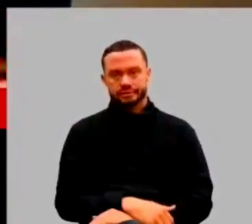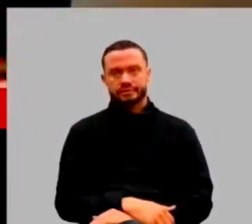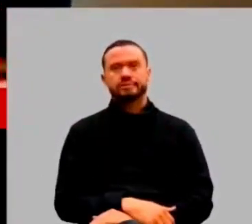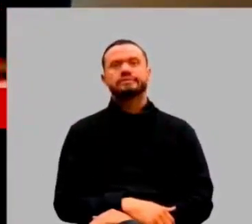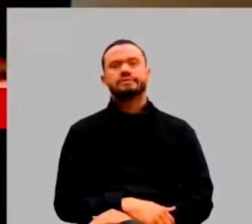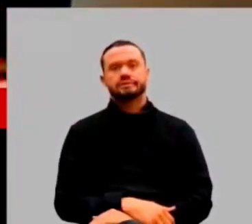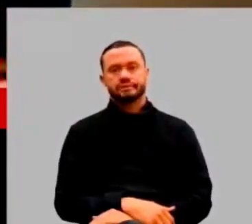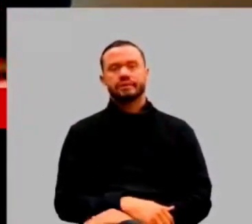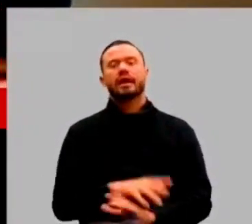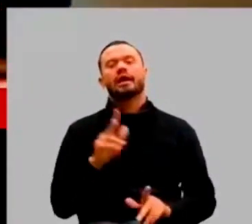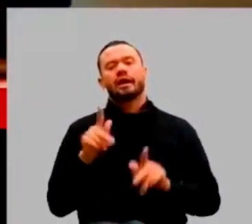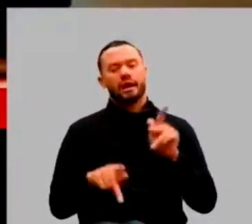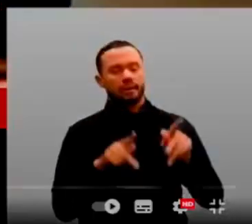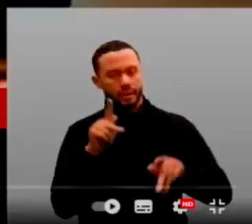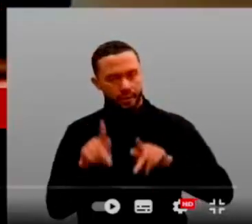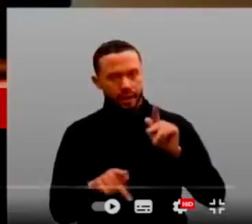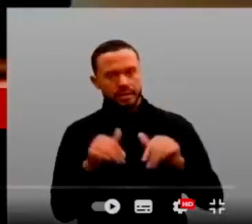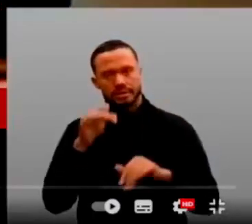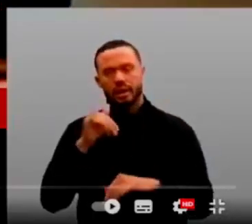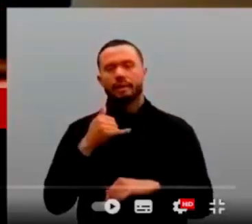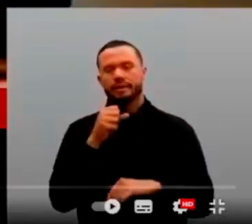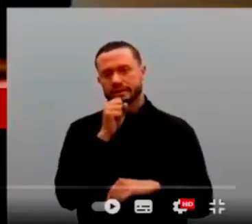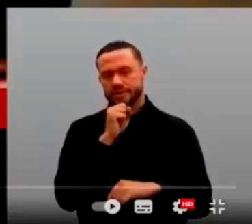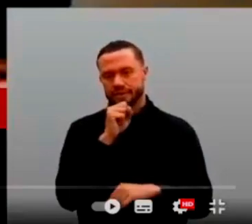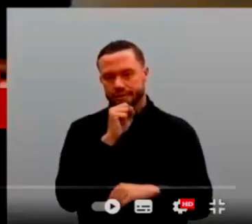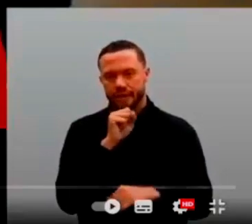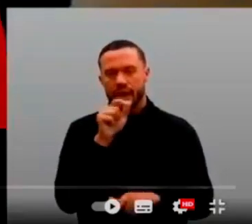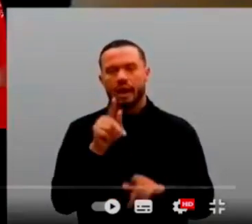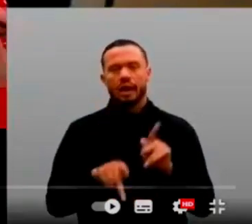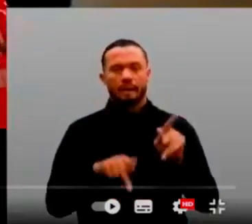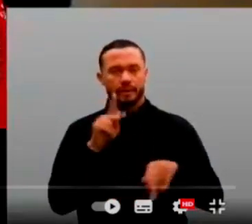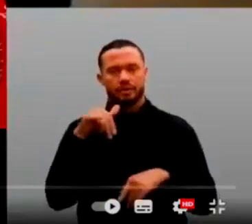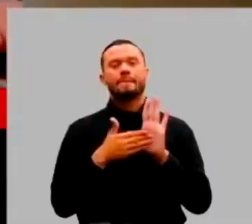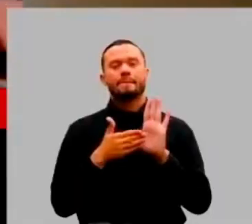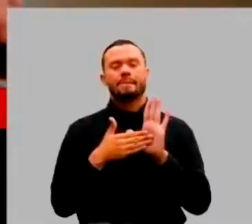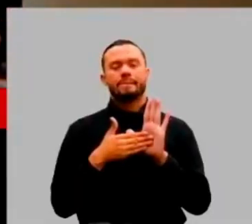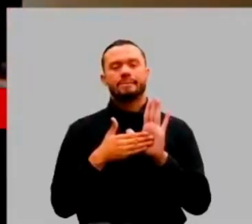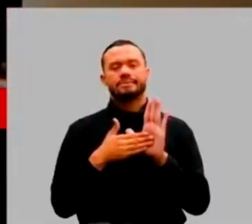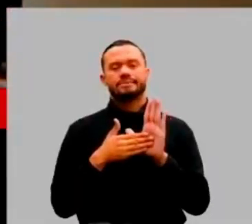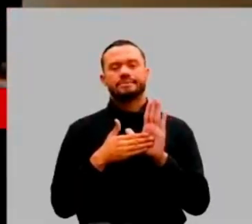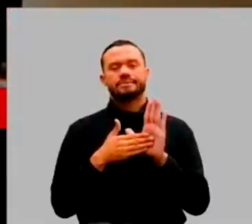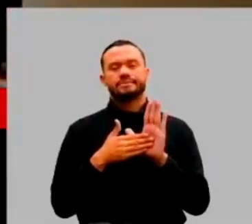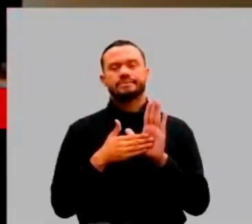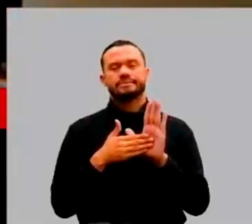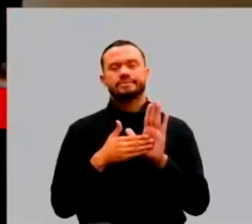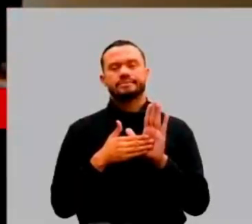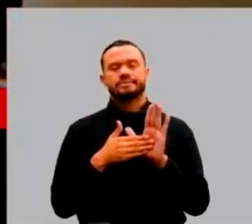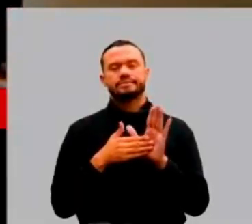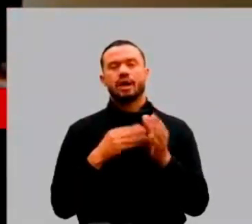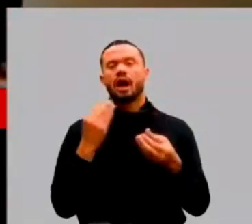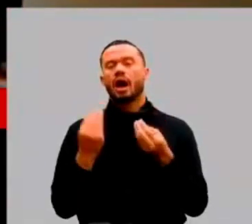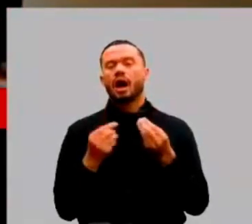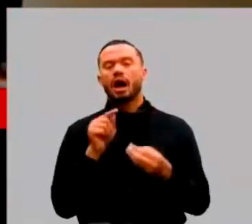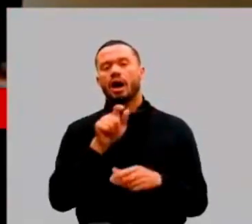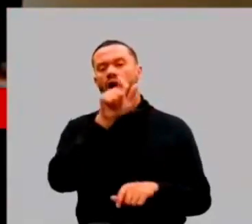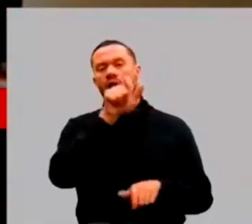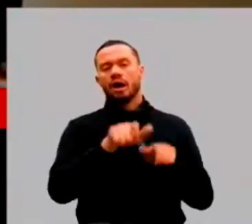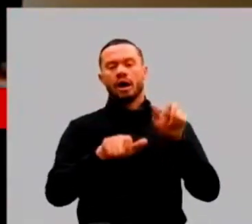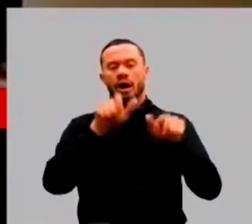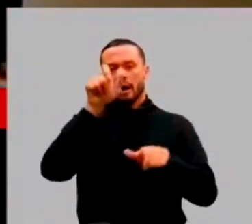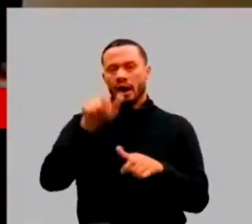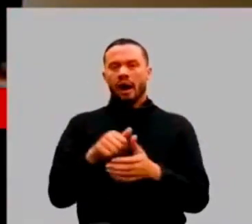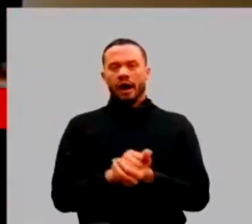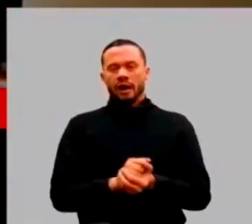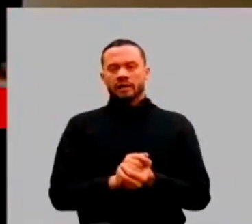a população mais idosa as pessoas com mais de 59 anos como essas pessoas que passarão